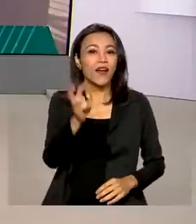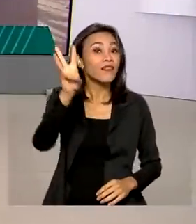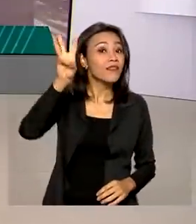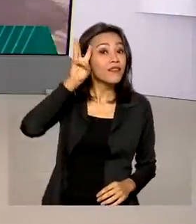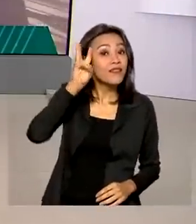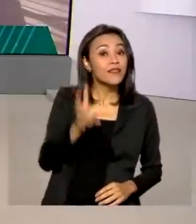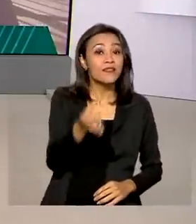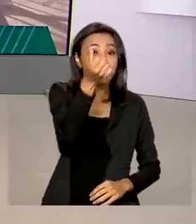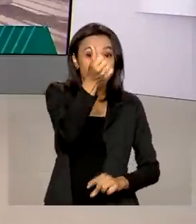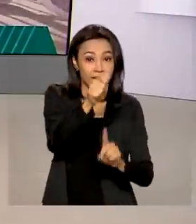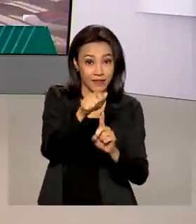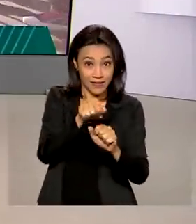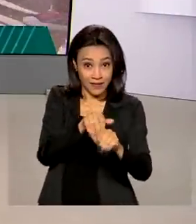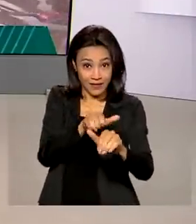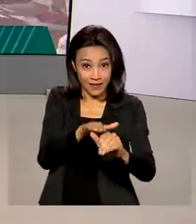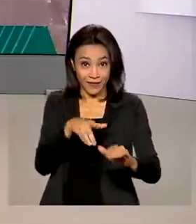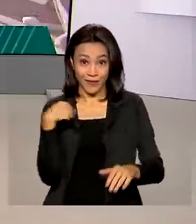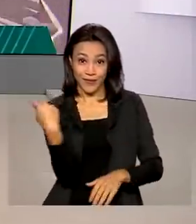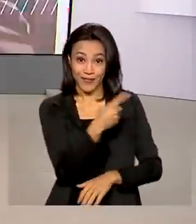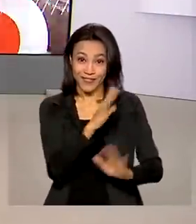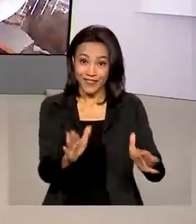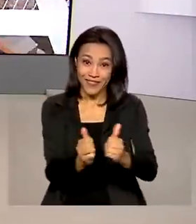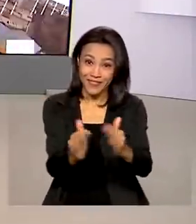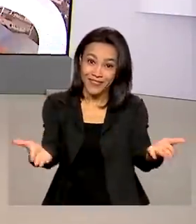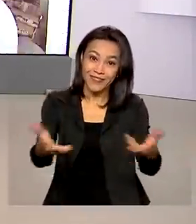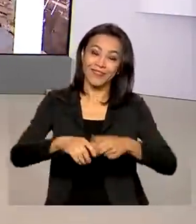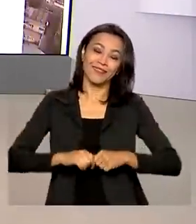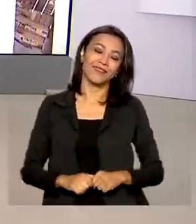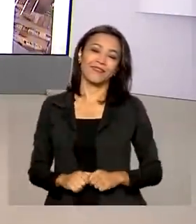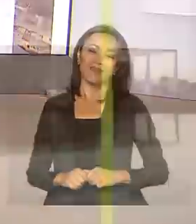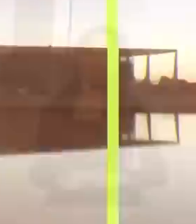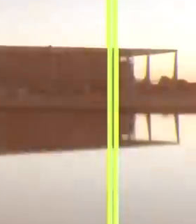Terça-feira, 6 de setembro, o Brasil em Dia já está no ar.